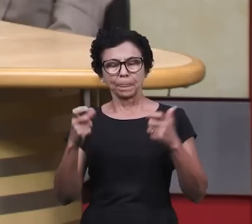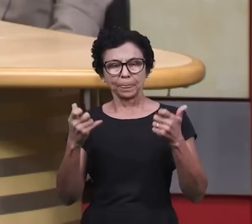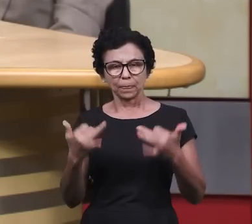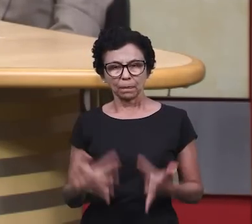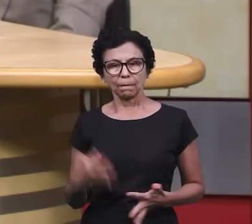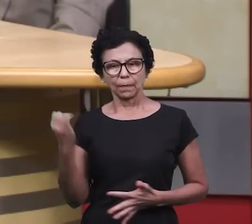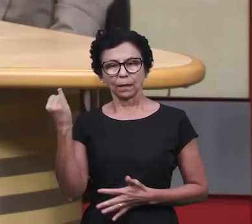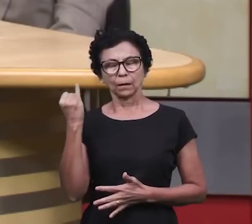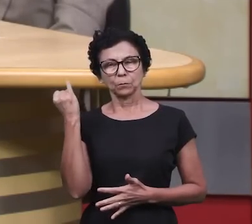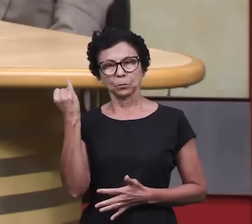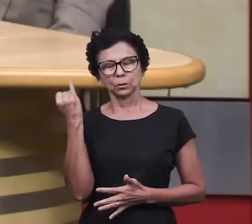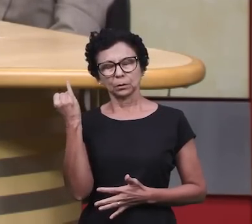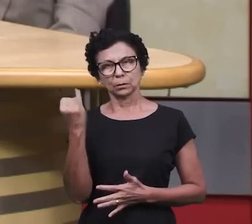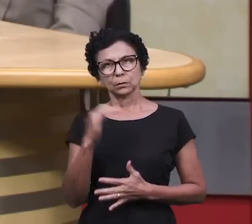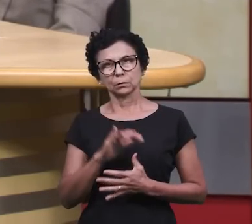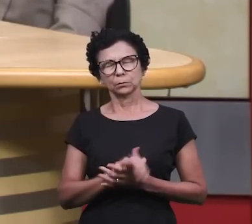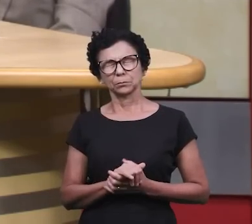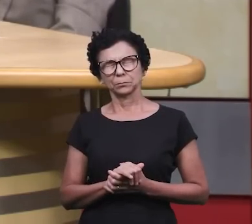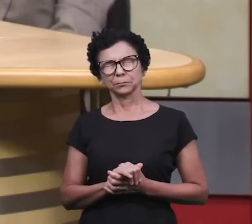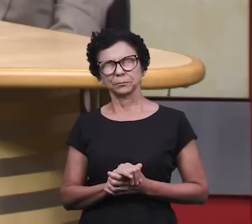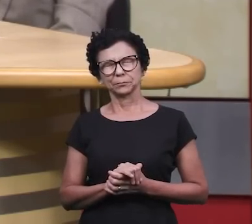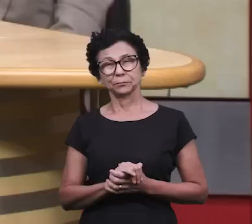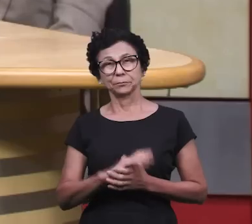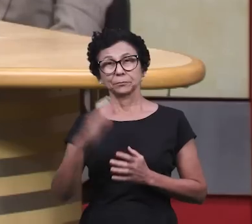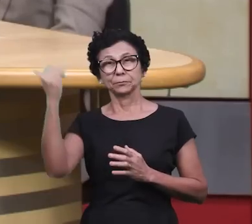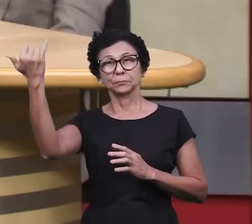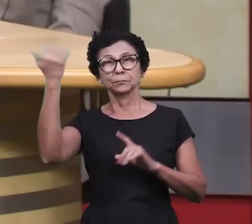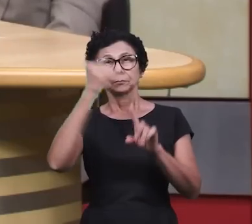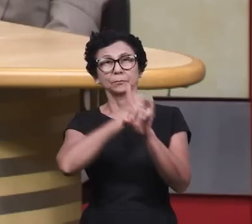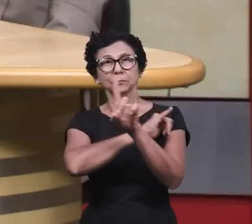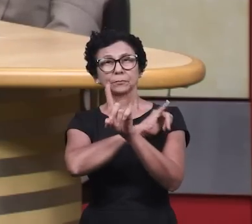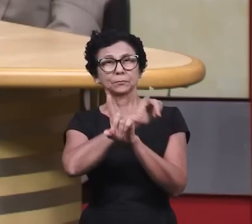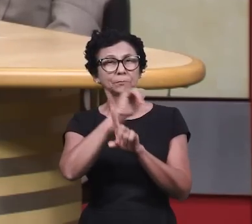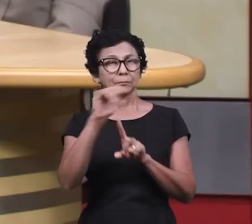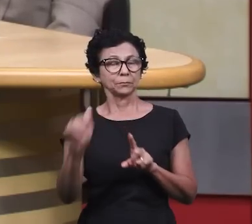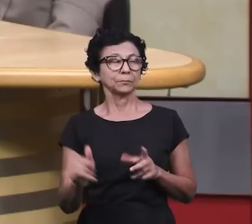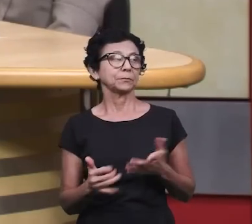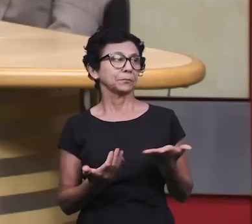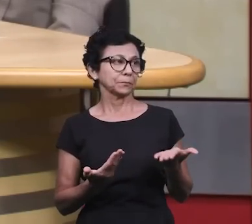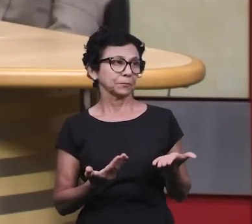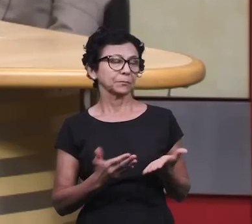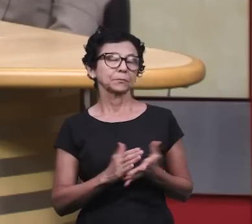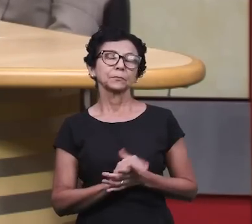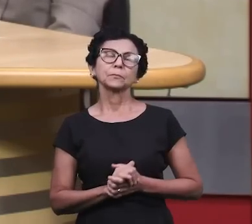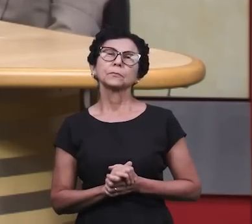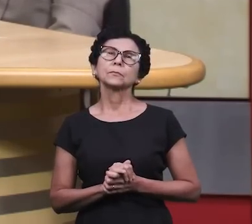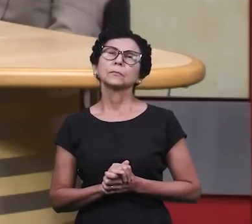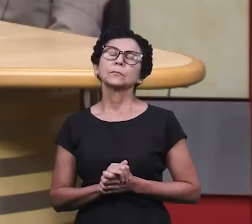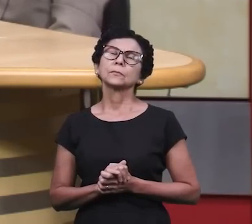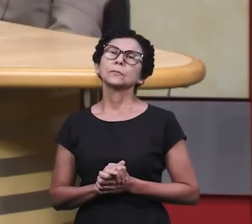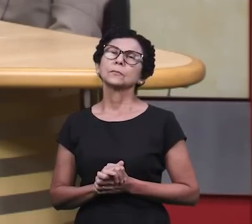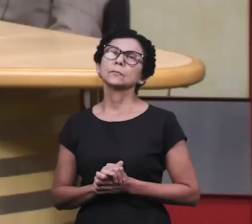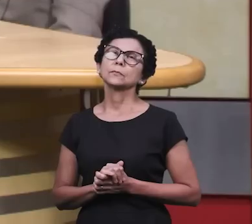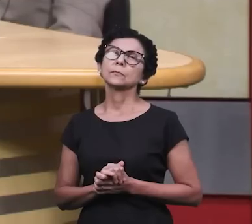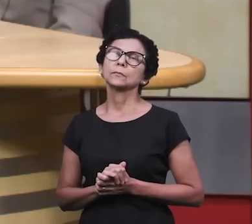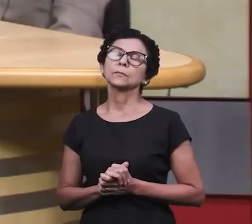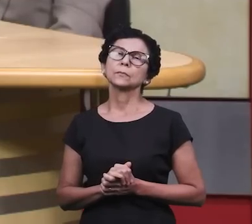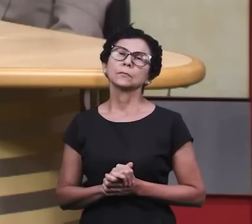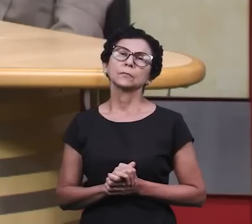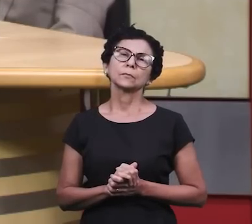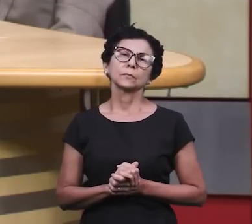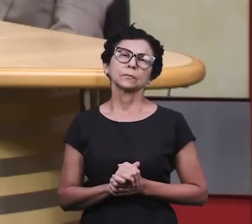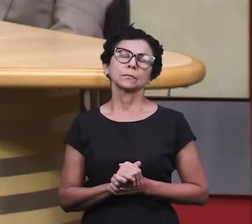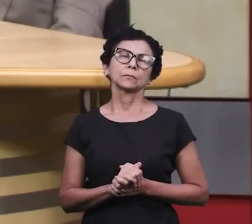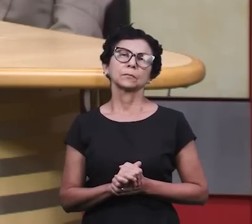a importância do profético, né, Gilson e Antônio Carlos? O profético é muito importante. E o profético é aquilo